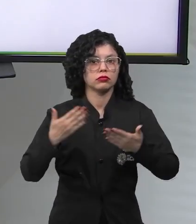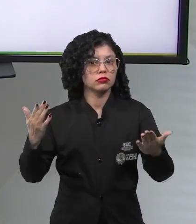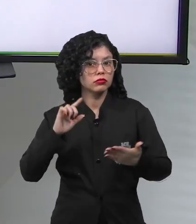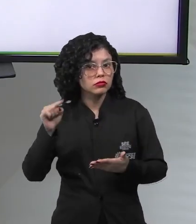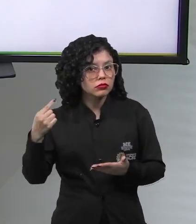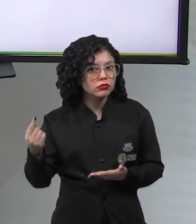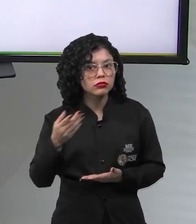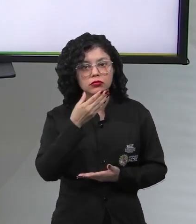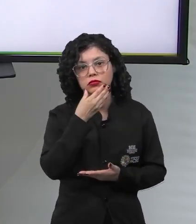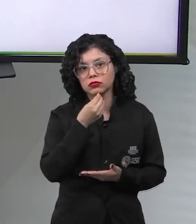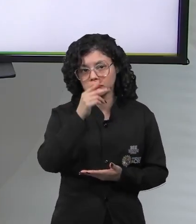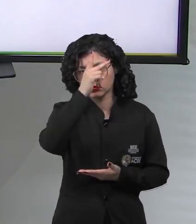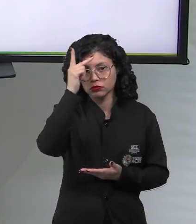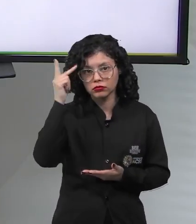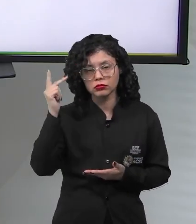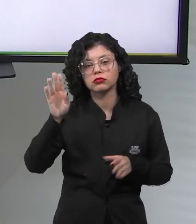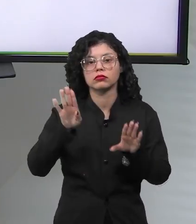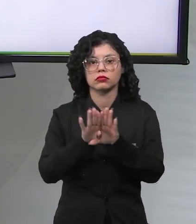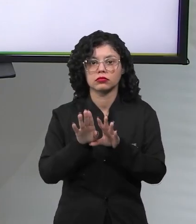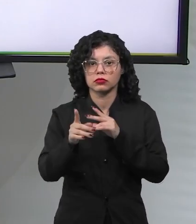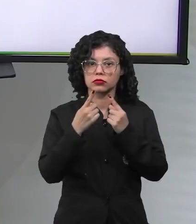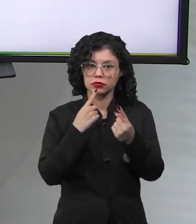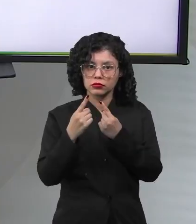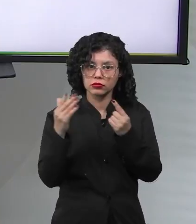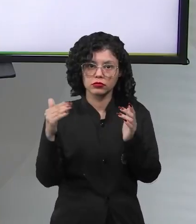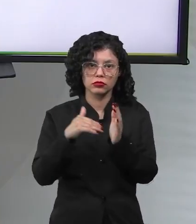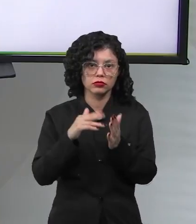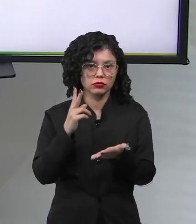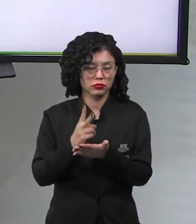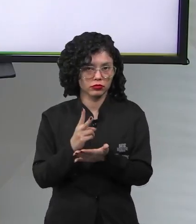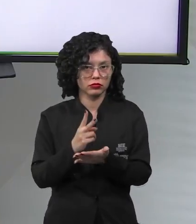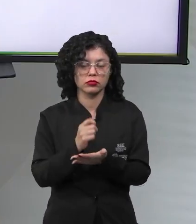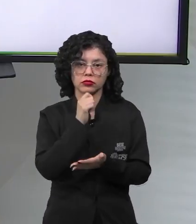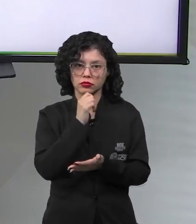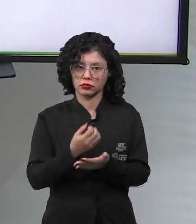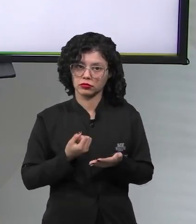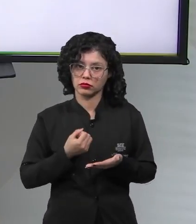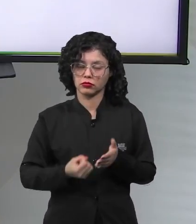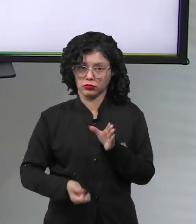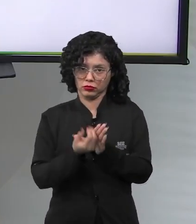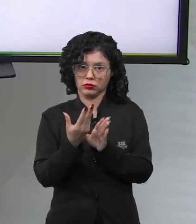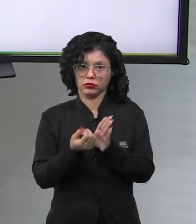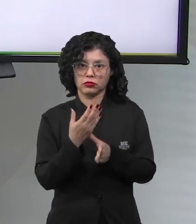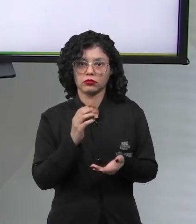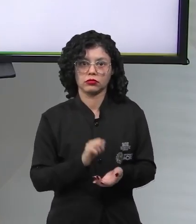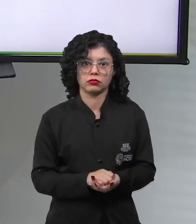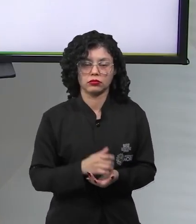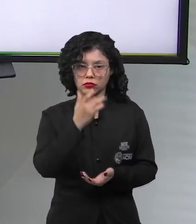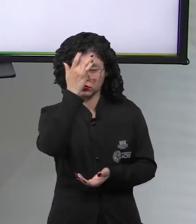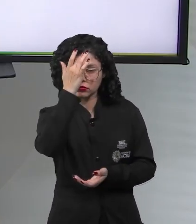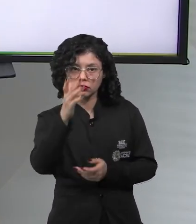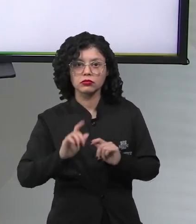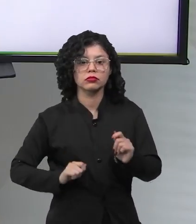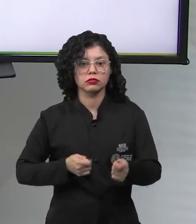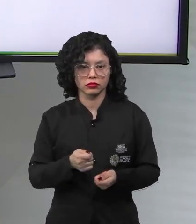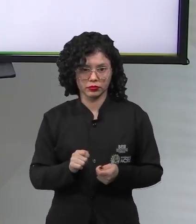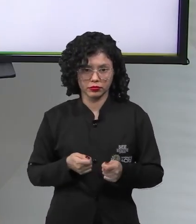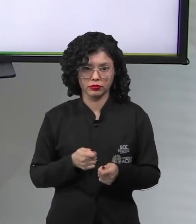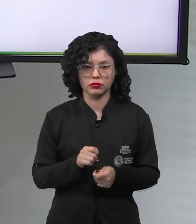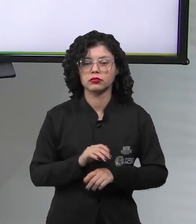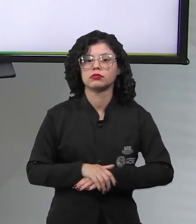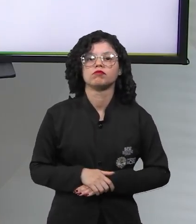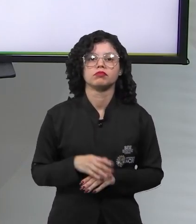aquele indivíduo que, diante dos discursos até então existentes, ele é facilmente